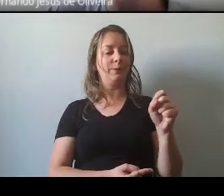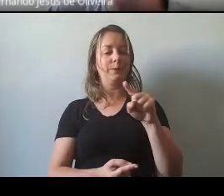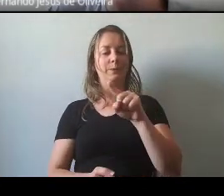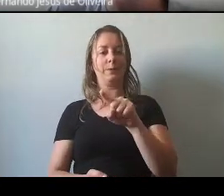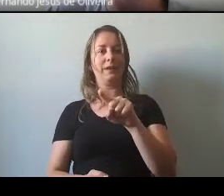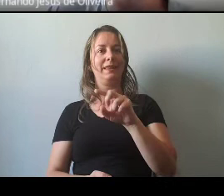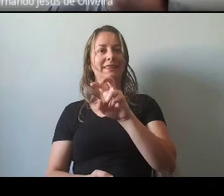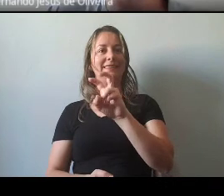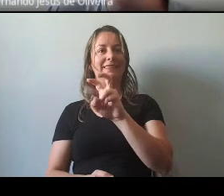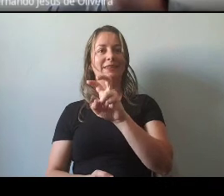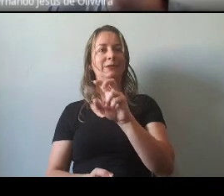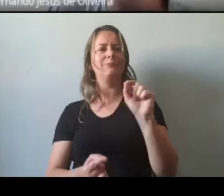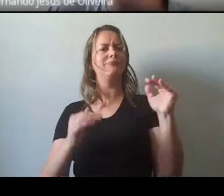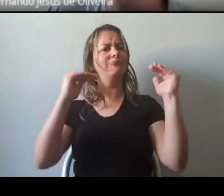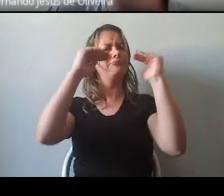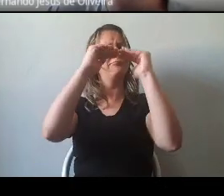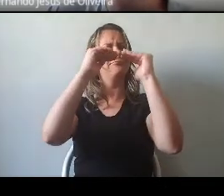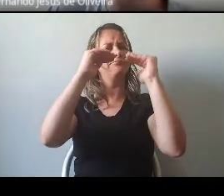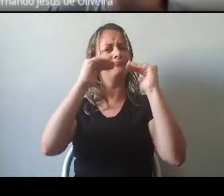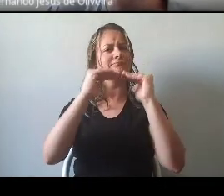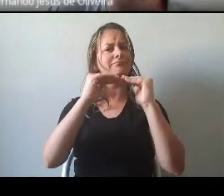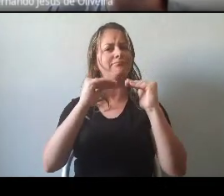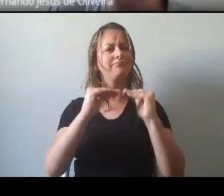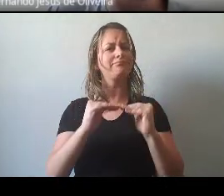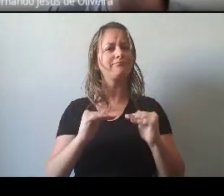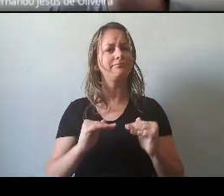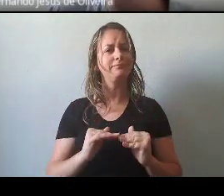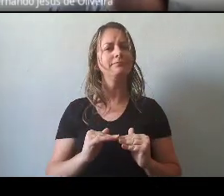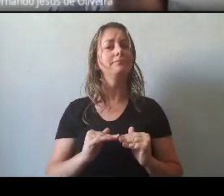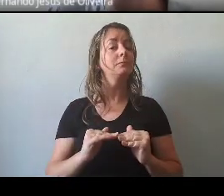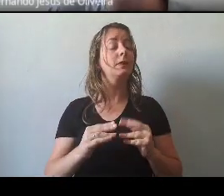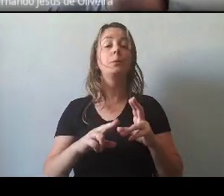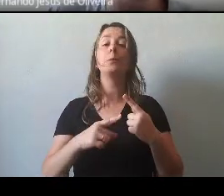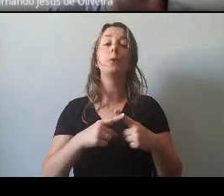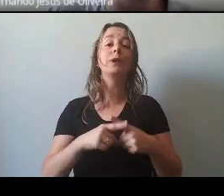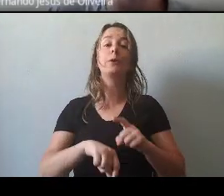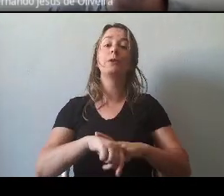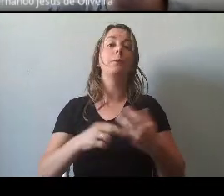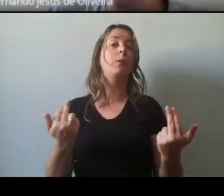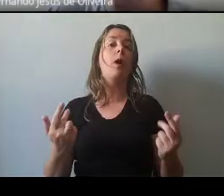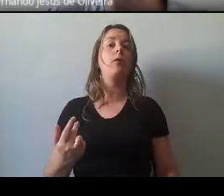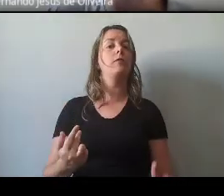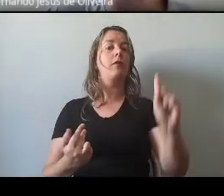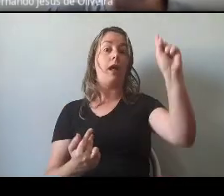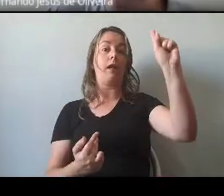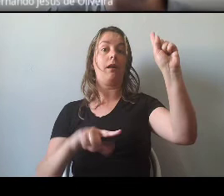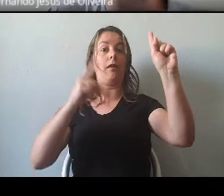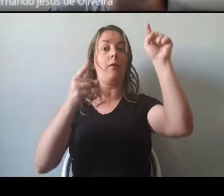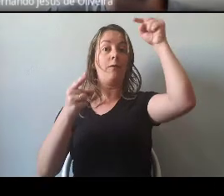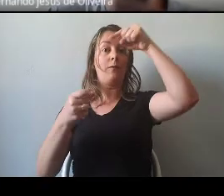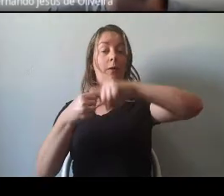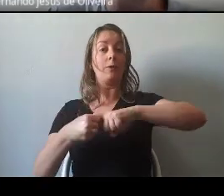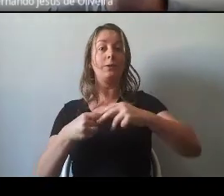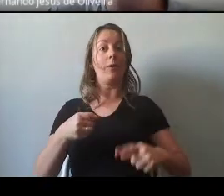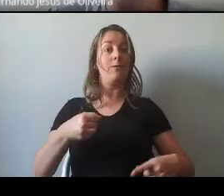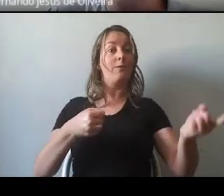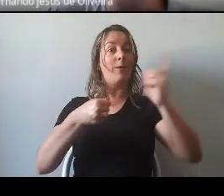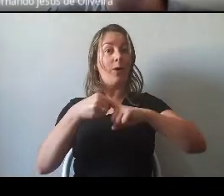também. Em 2 e em 4. Ok? Porque o tempo que ele gasta para subir é igual ao tempo que ele gasta para